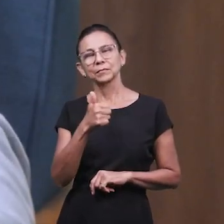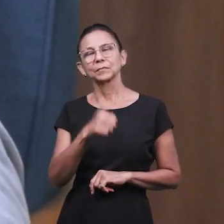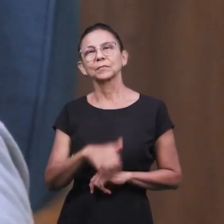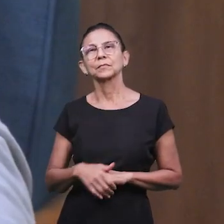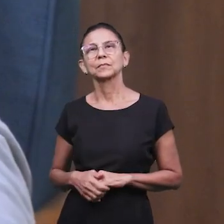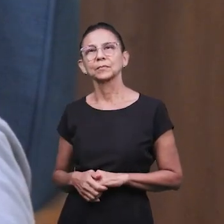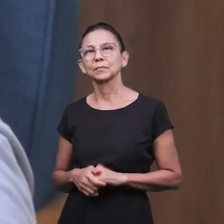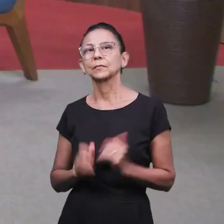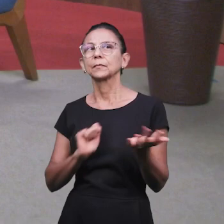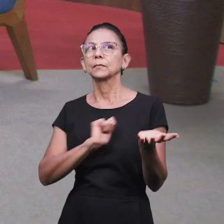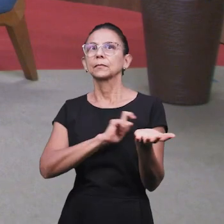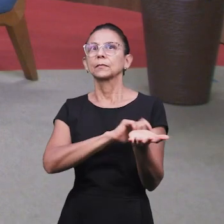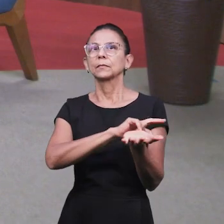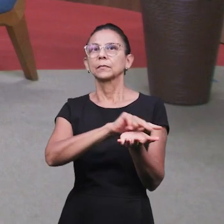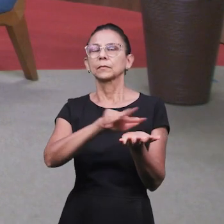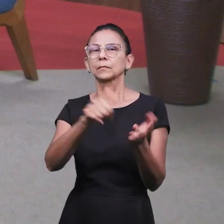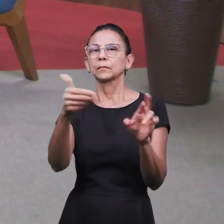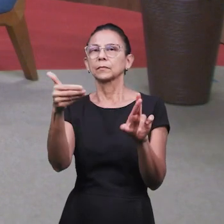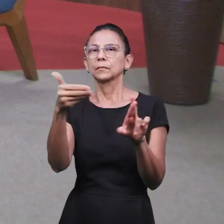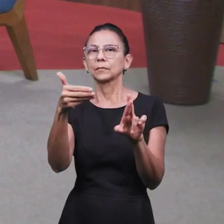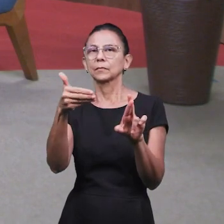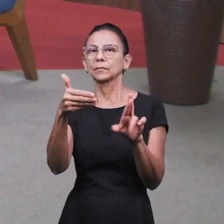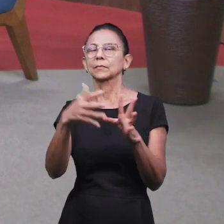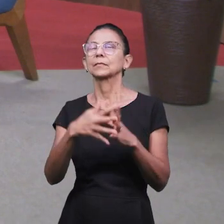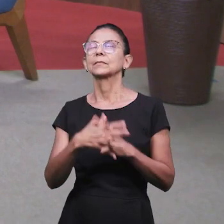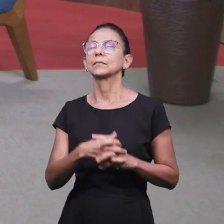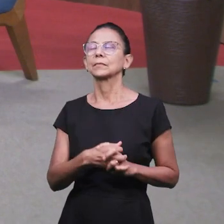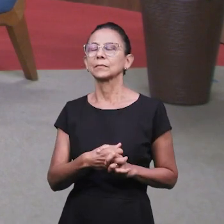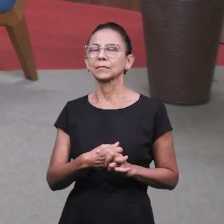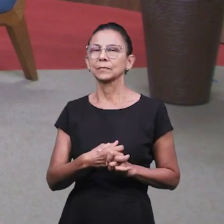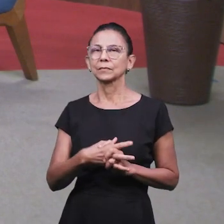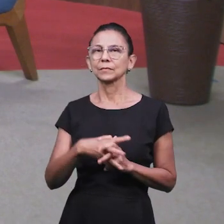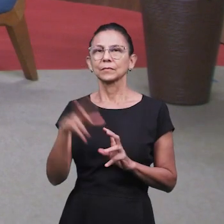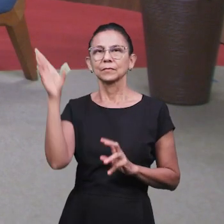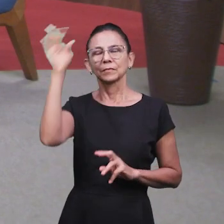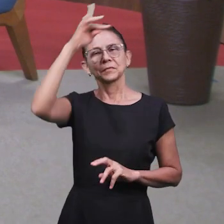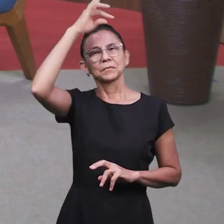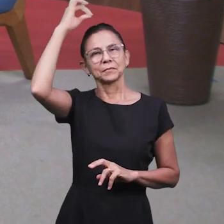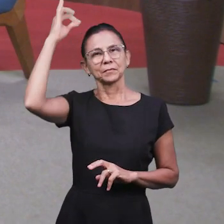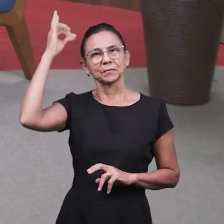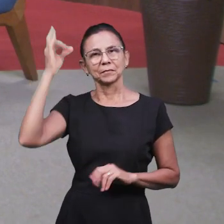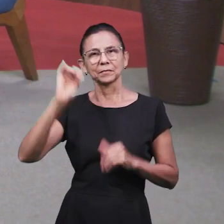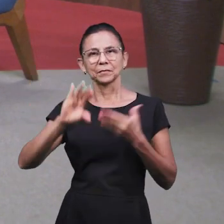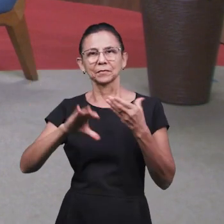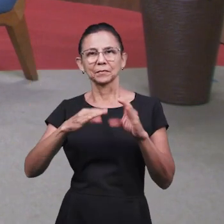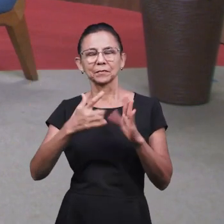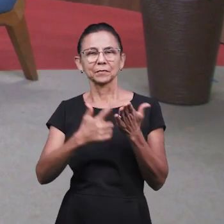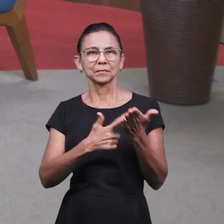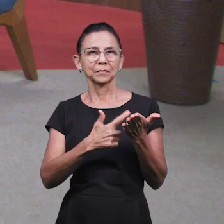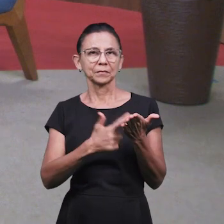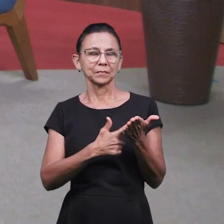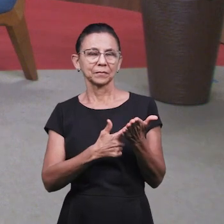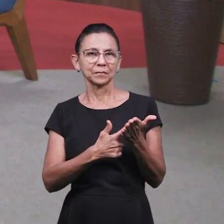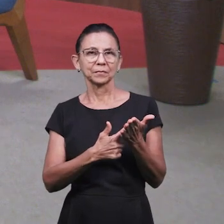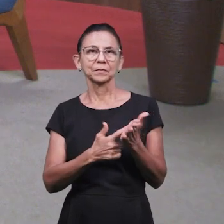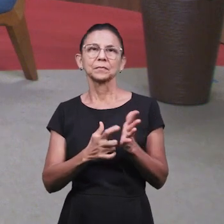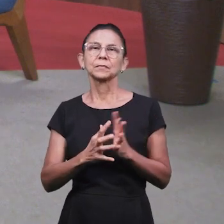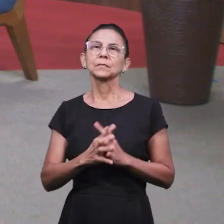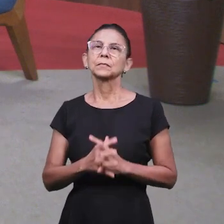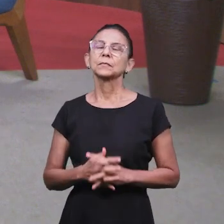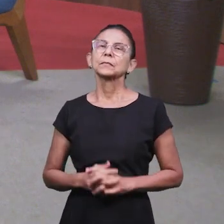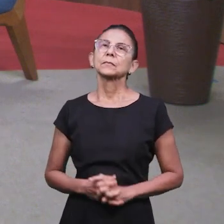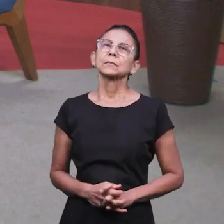bênção. Lembrando que há várias referências ao Espírito Santo, profeticamente dentro desse livro de